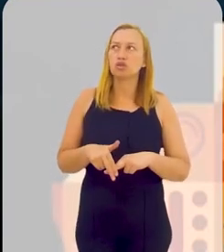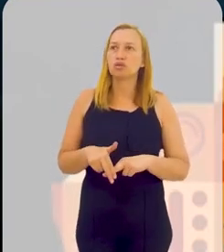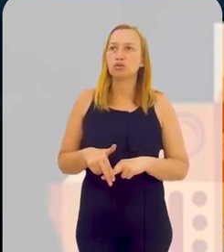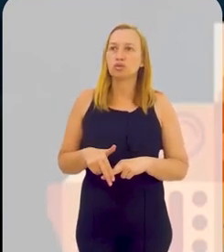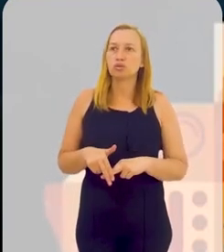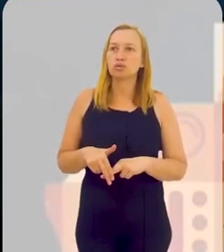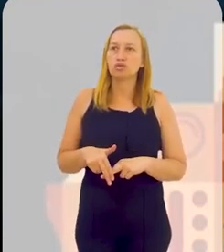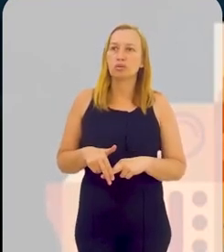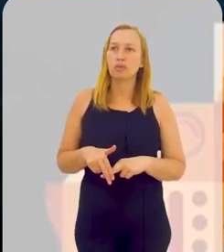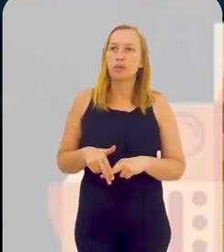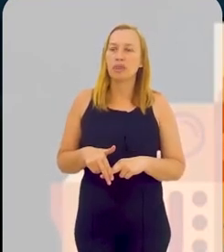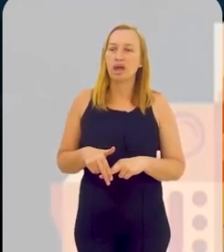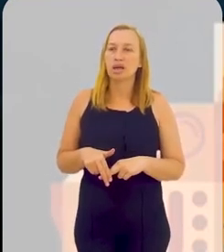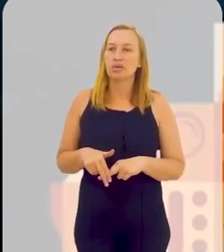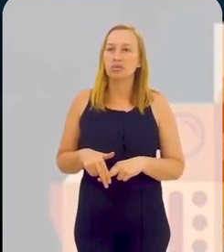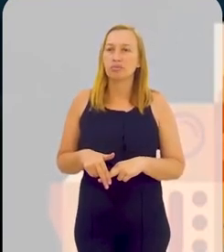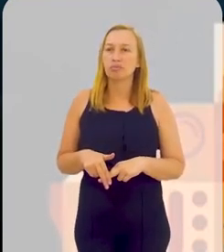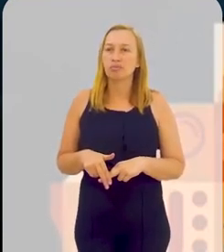conta